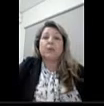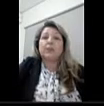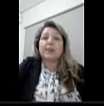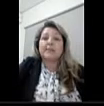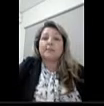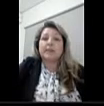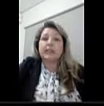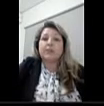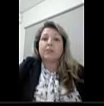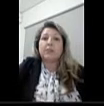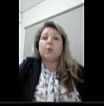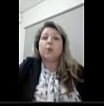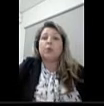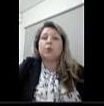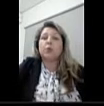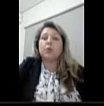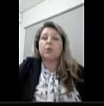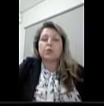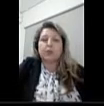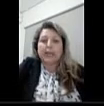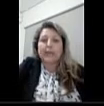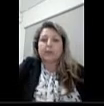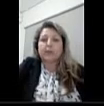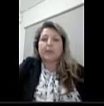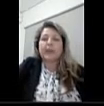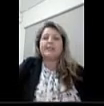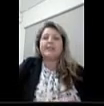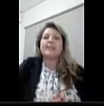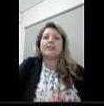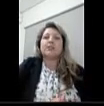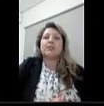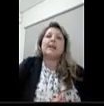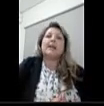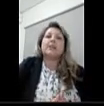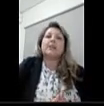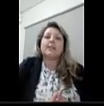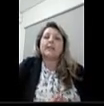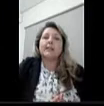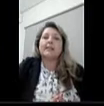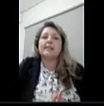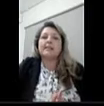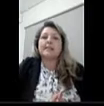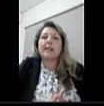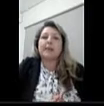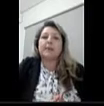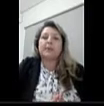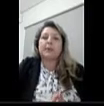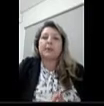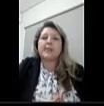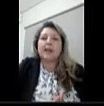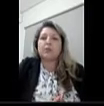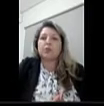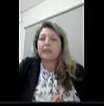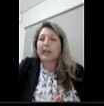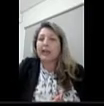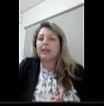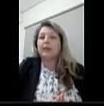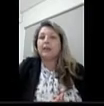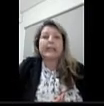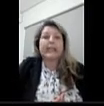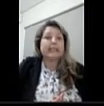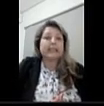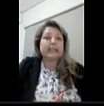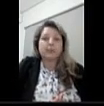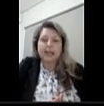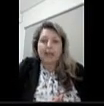Ensinar cuidadosamente o uso do dicionário. dicionário. Às vezes, a gente acha que essa criança sabe manusear o dicionário,